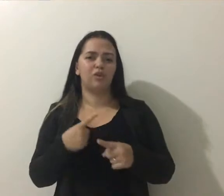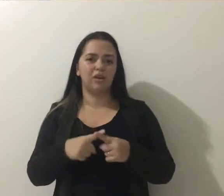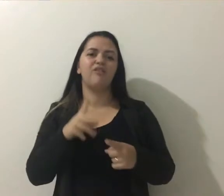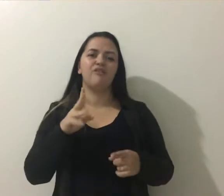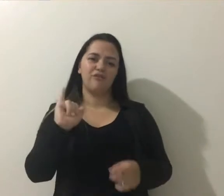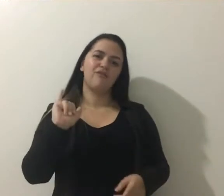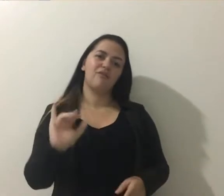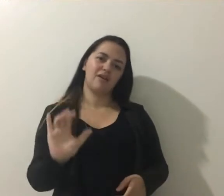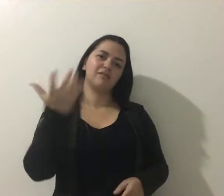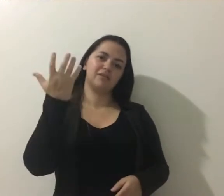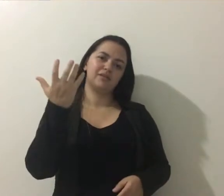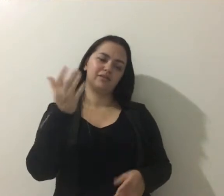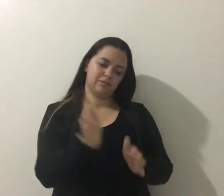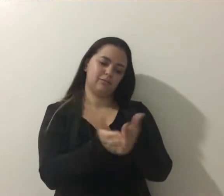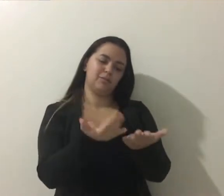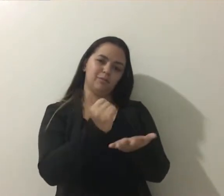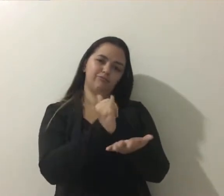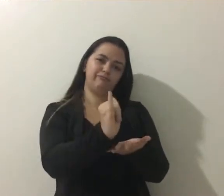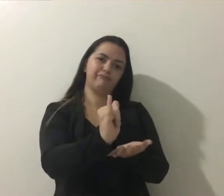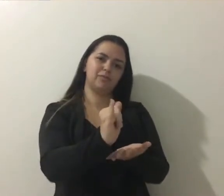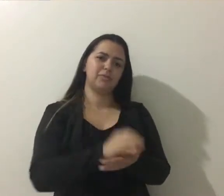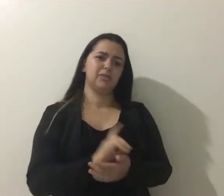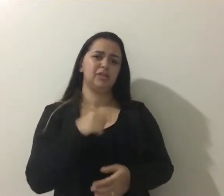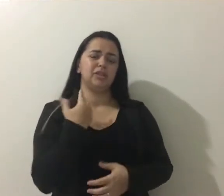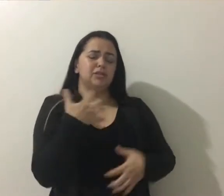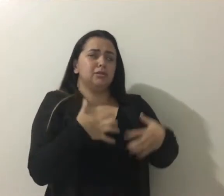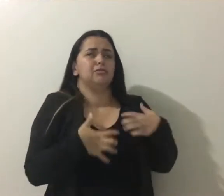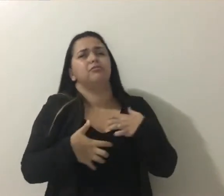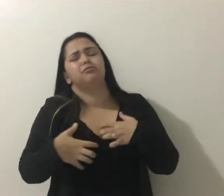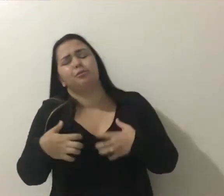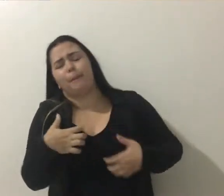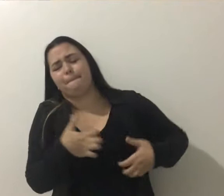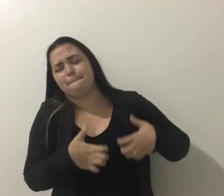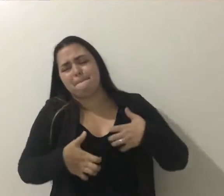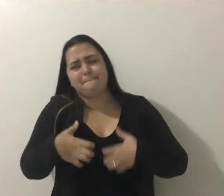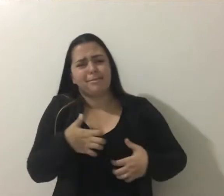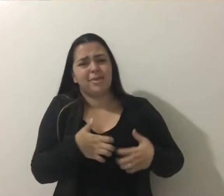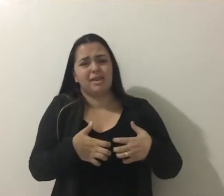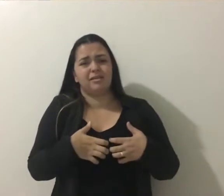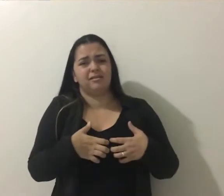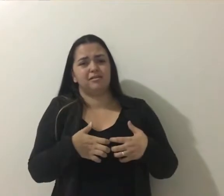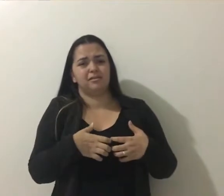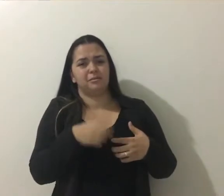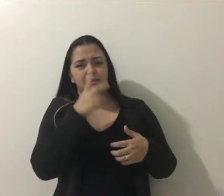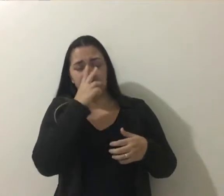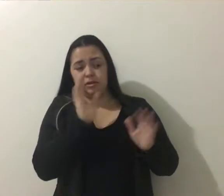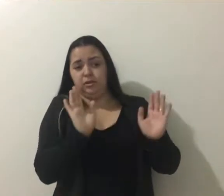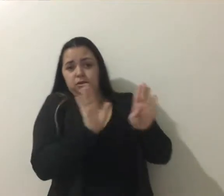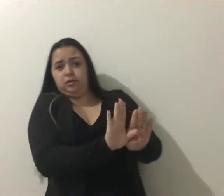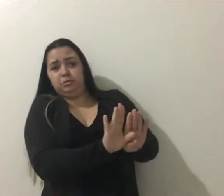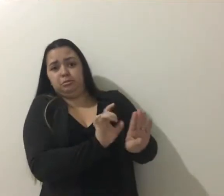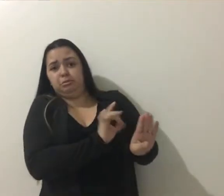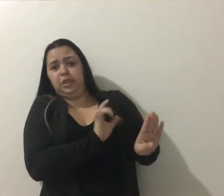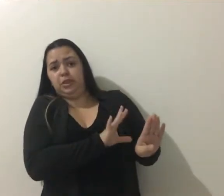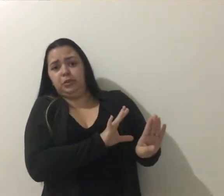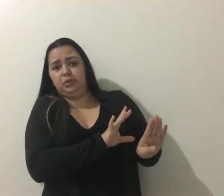e para que essa situação não nos envolva, deixando-nos de portas trancadas, amedrontados, onde